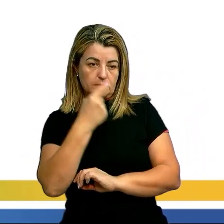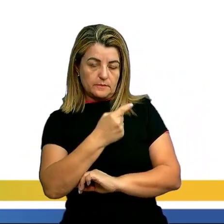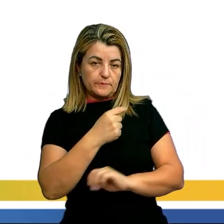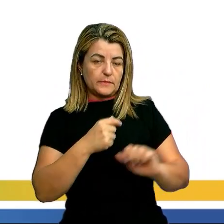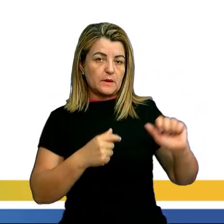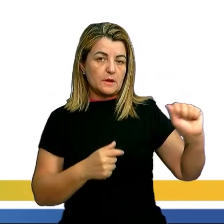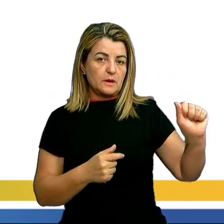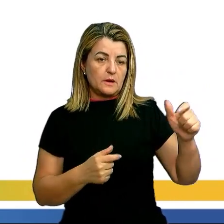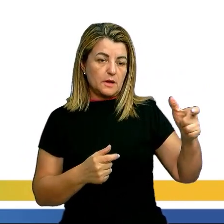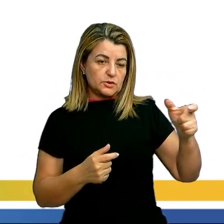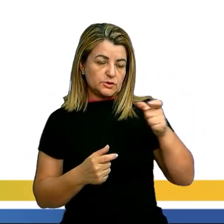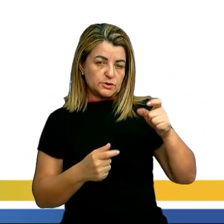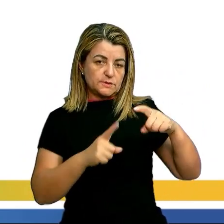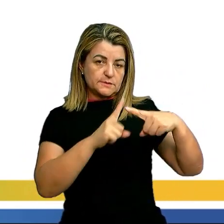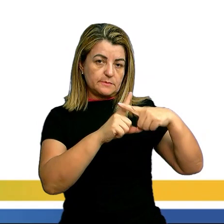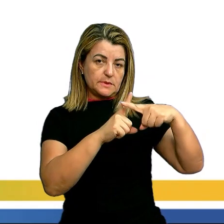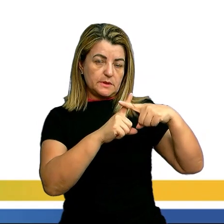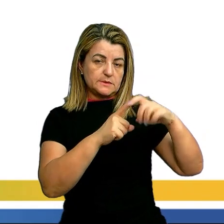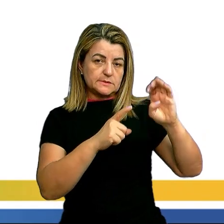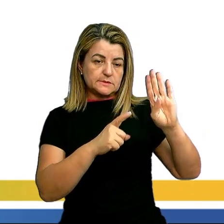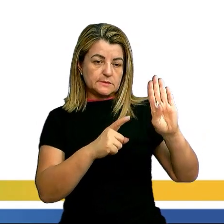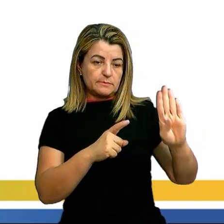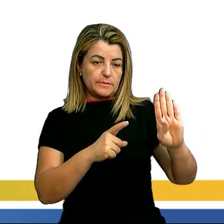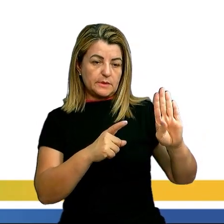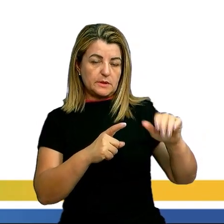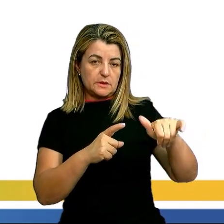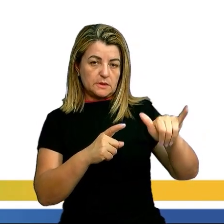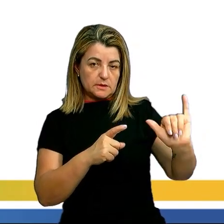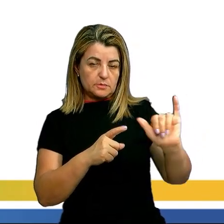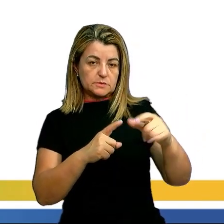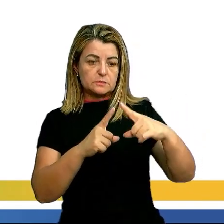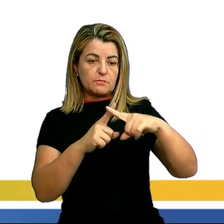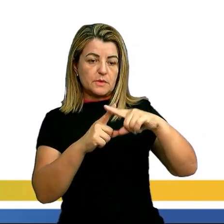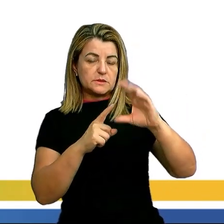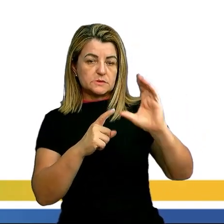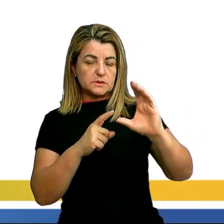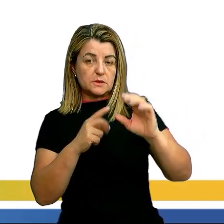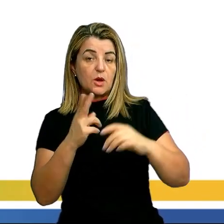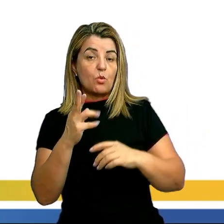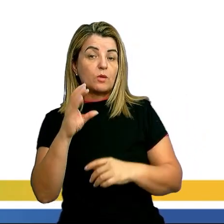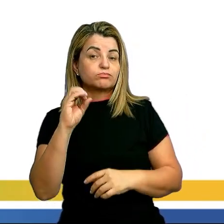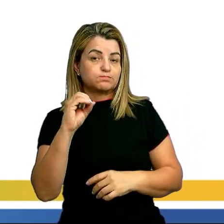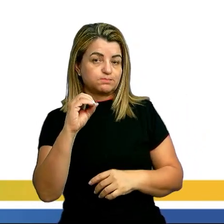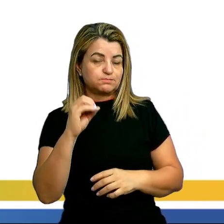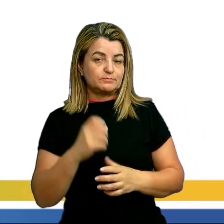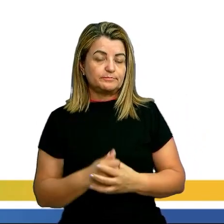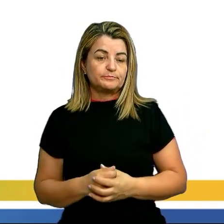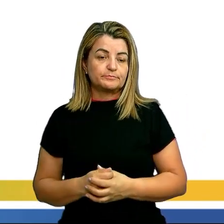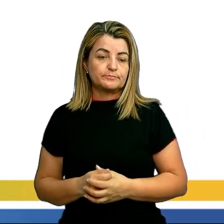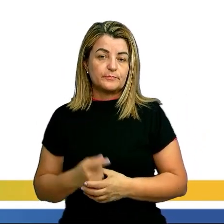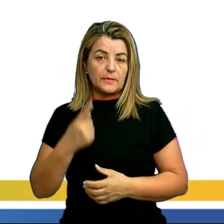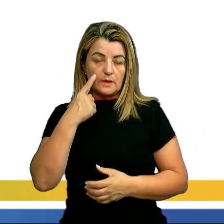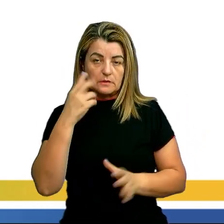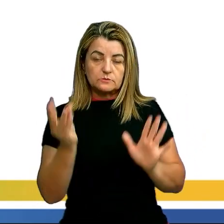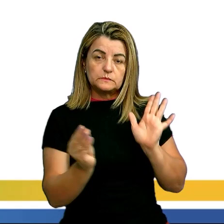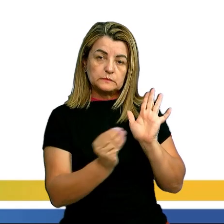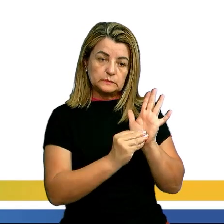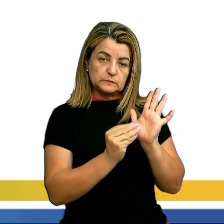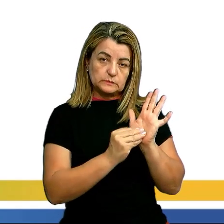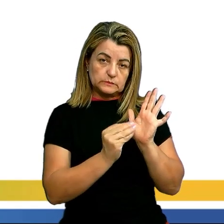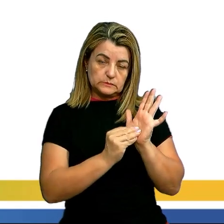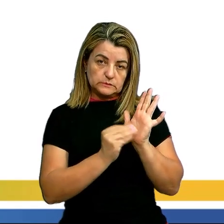ax mais by mais c igual a zero. Bastante simples, não é? Anote